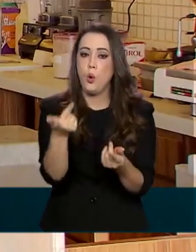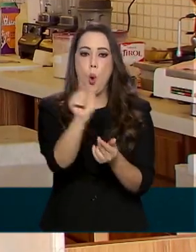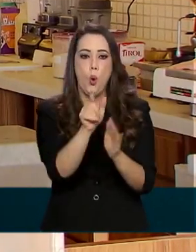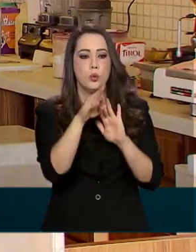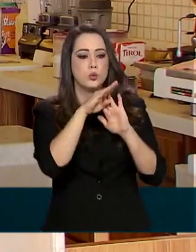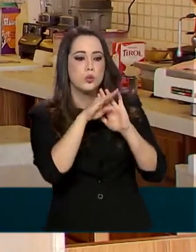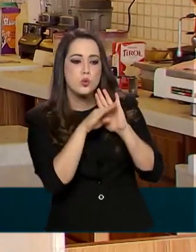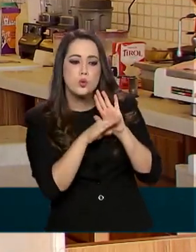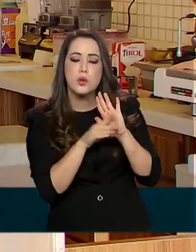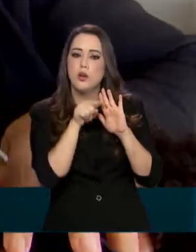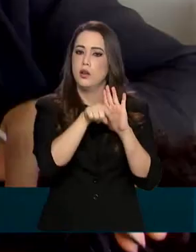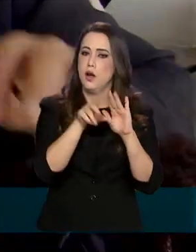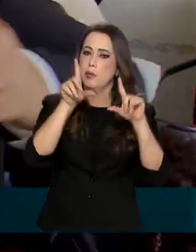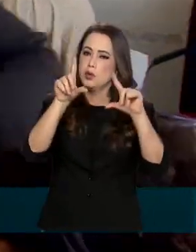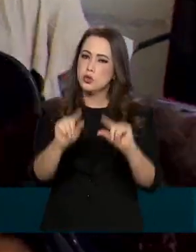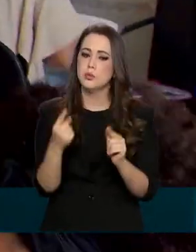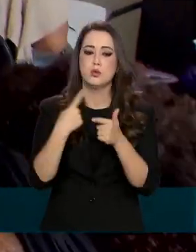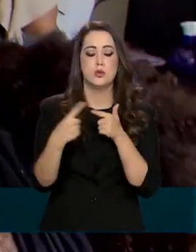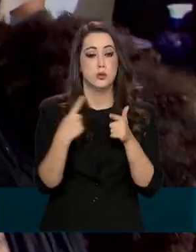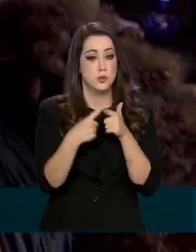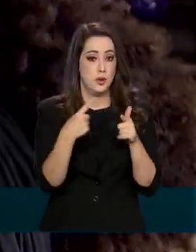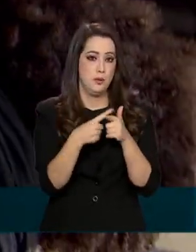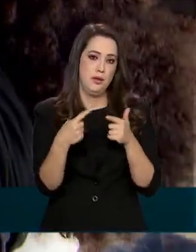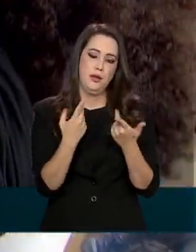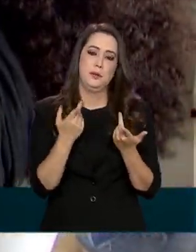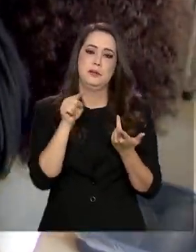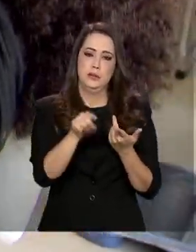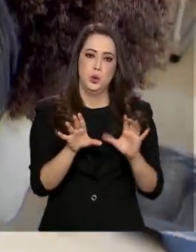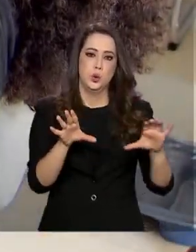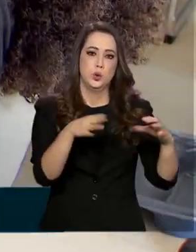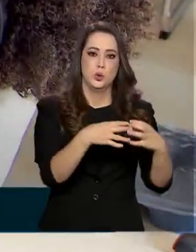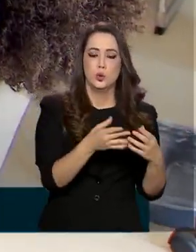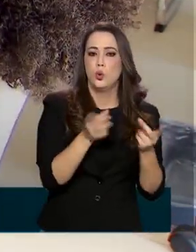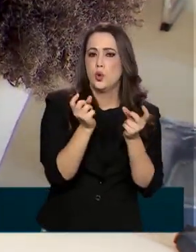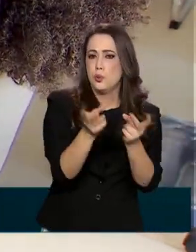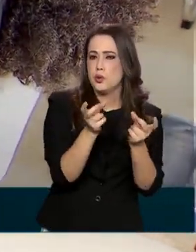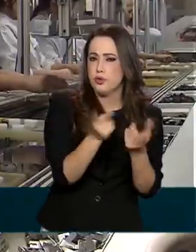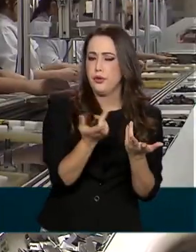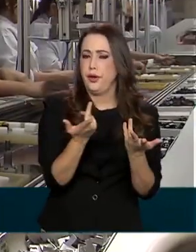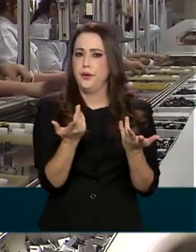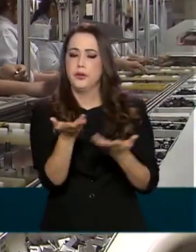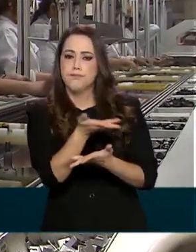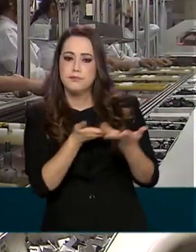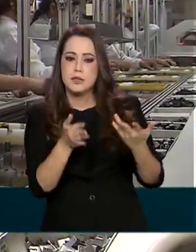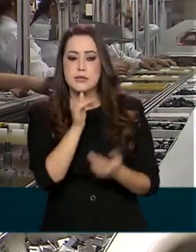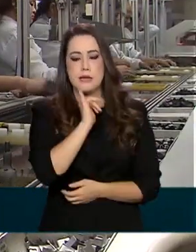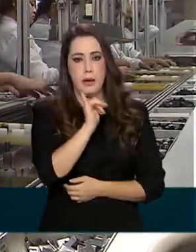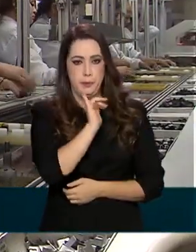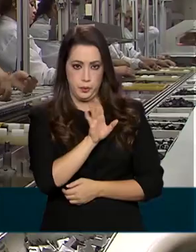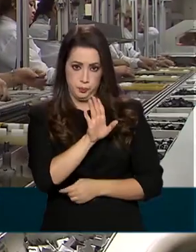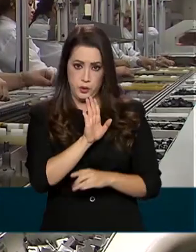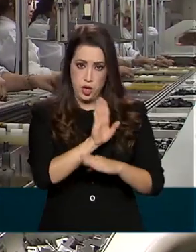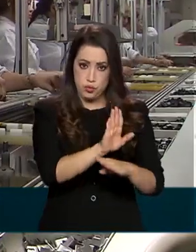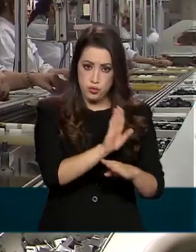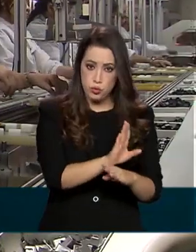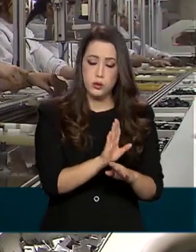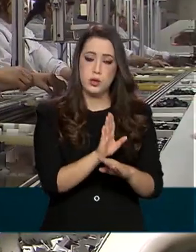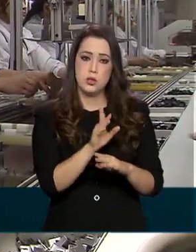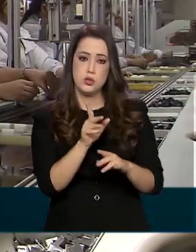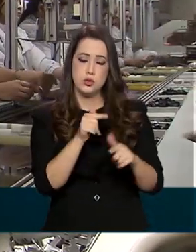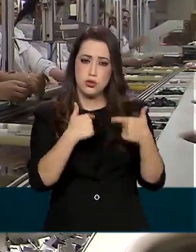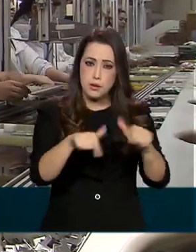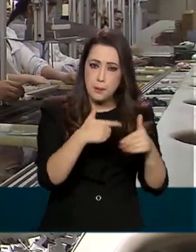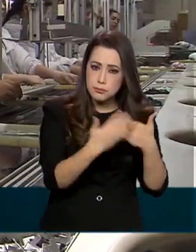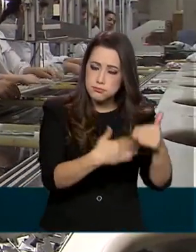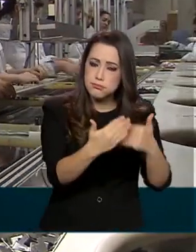programas minimizam os efeitos da pandemia no setor produtivo, como o programa de suporte a empregos, o programa